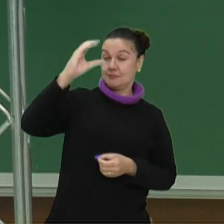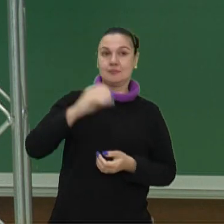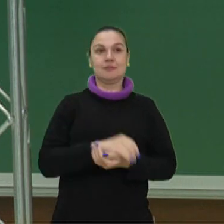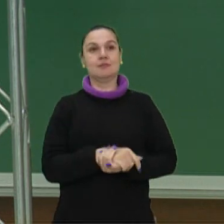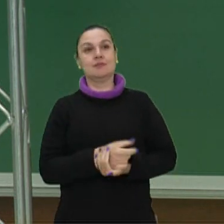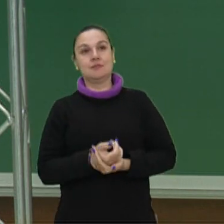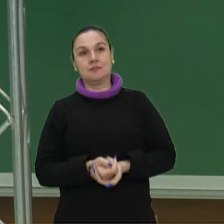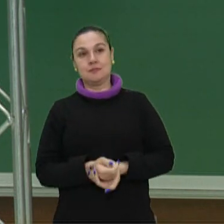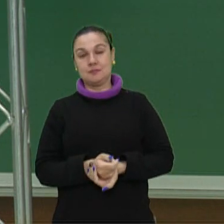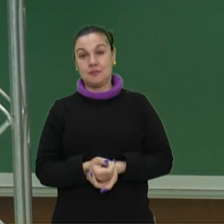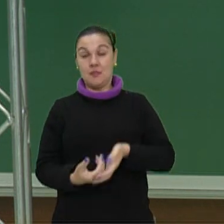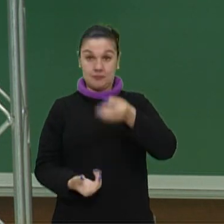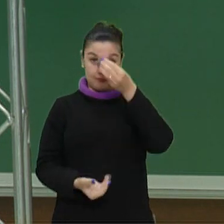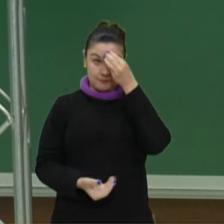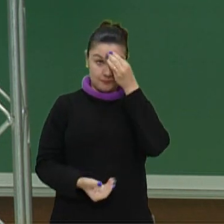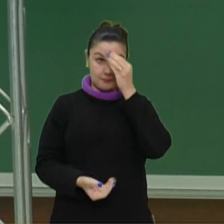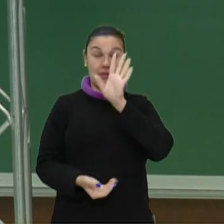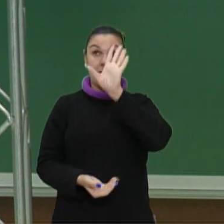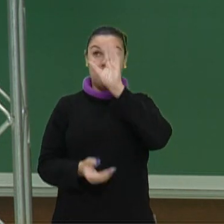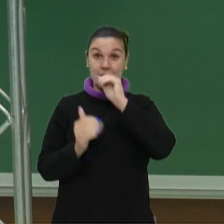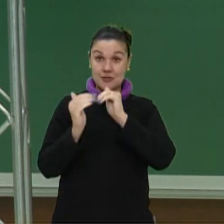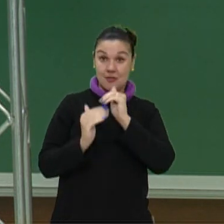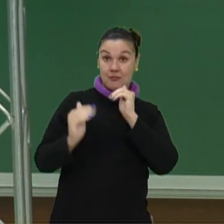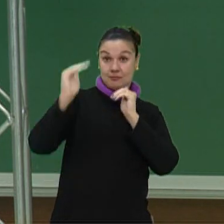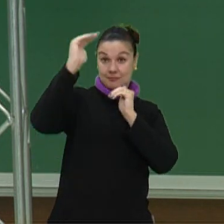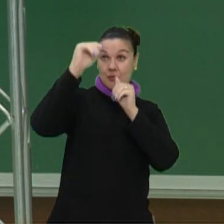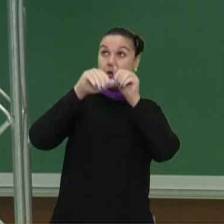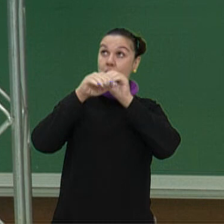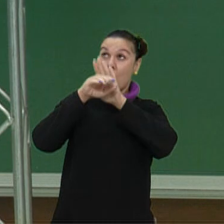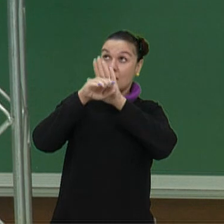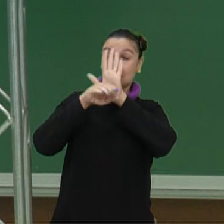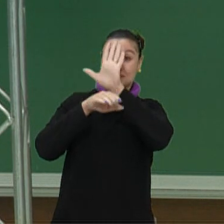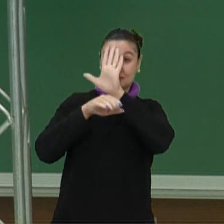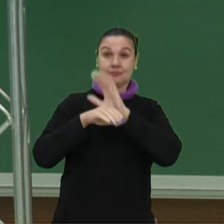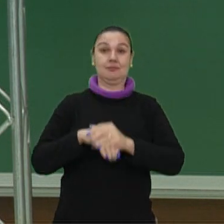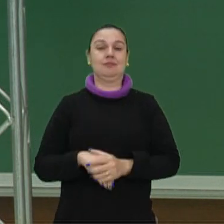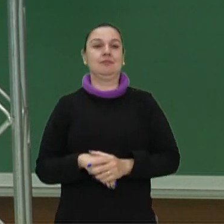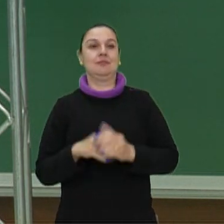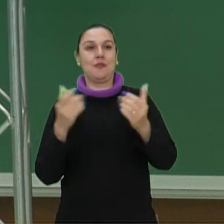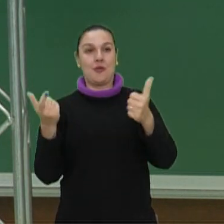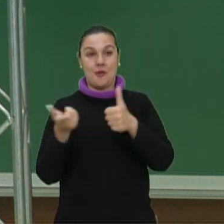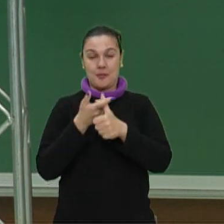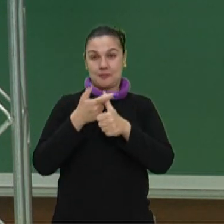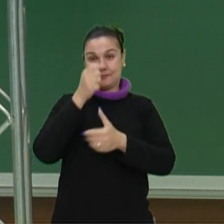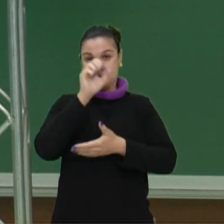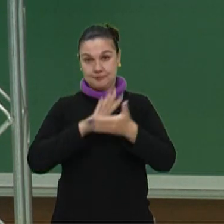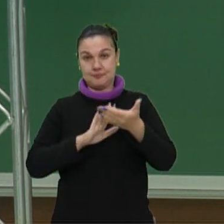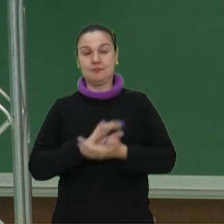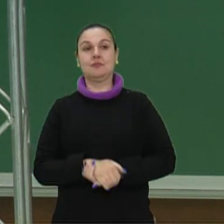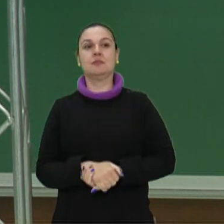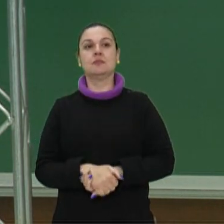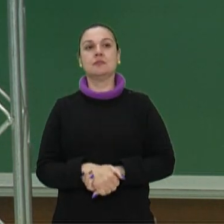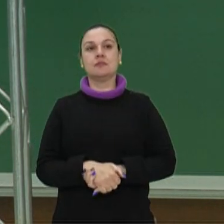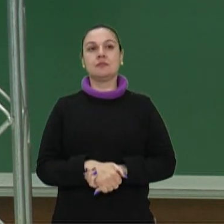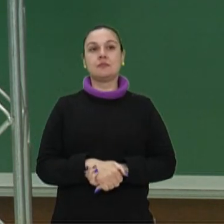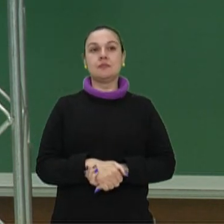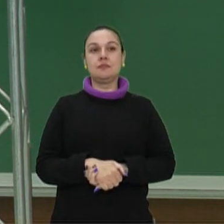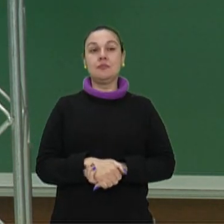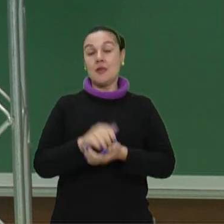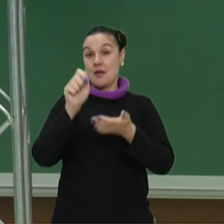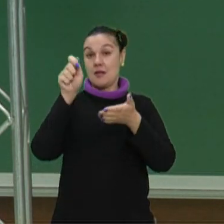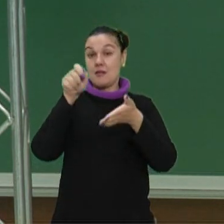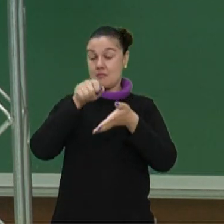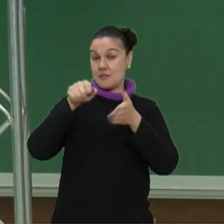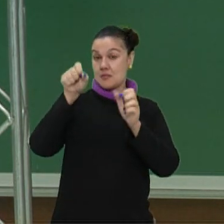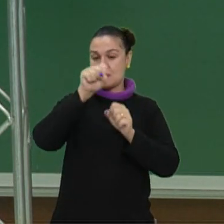menos sx mais p igual a 0, deixa ela guardadinha ali. E vamos para o primeiro exercício, tá? Escreva o conjunto